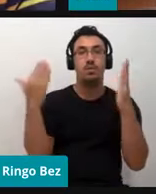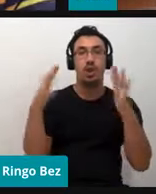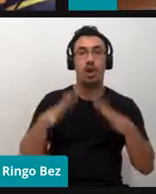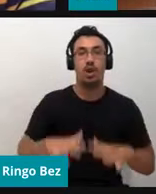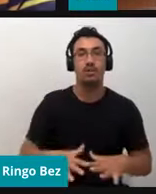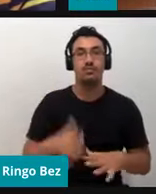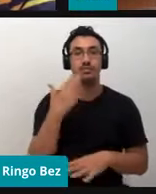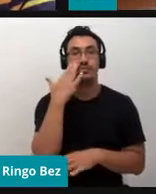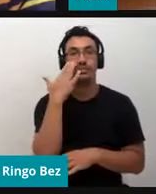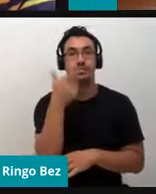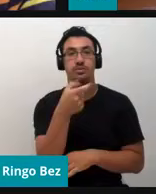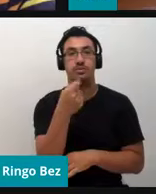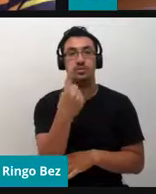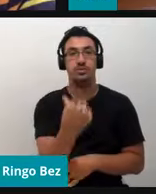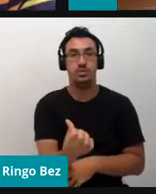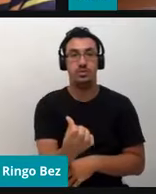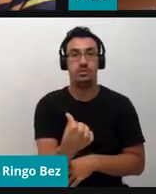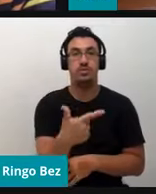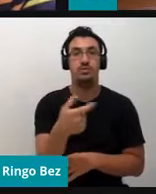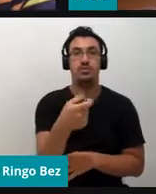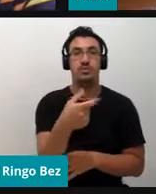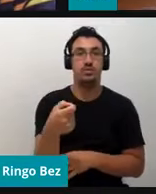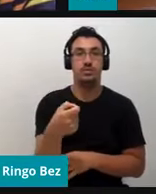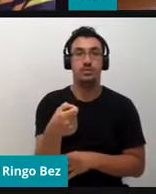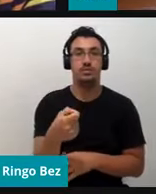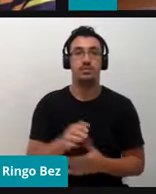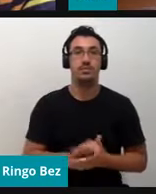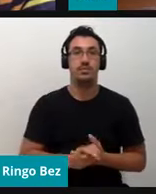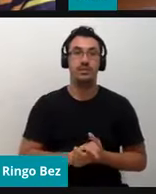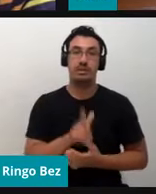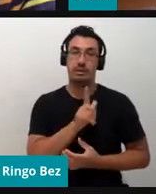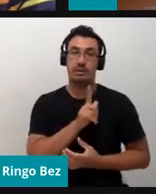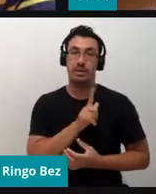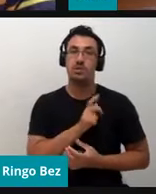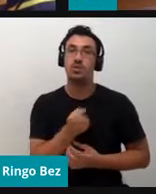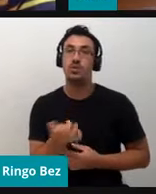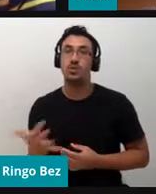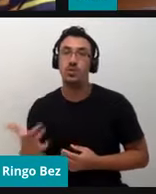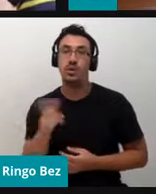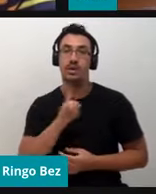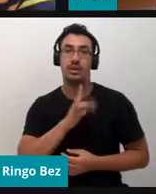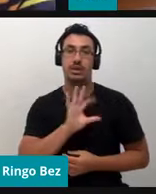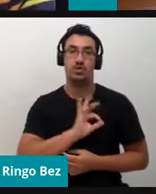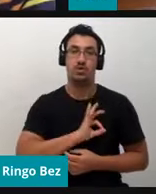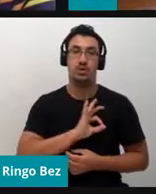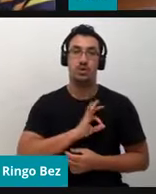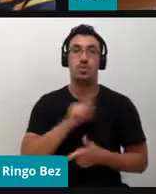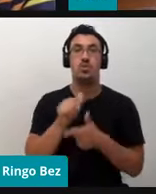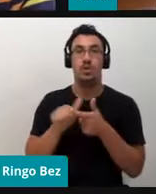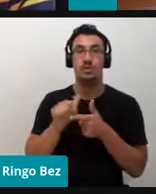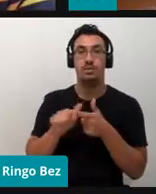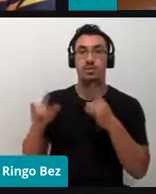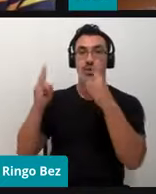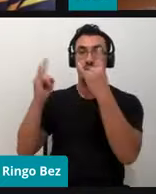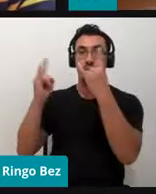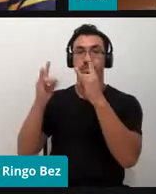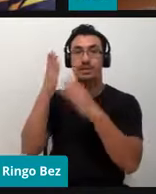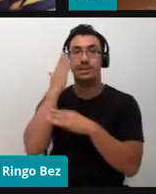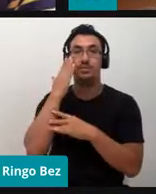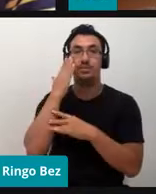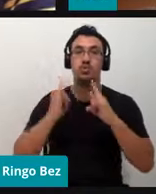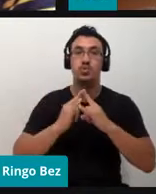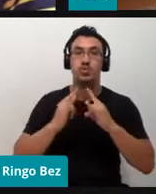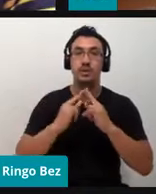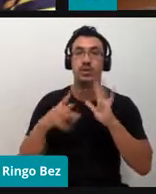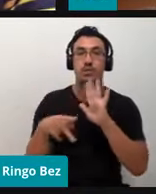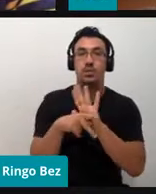em 2019 e 2020. Existe em operação uma destruição institucional da Política Nacional de Meio Ambiente.